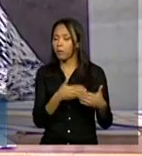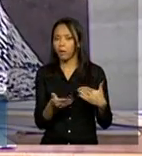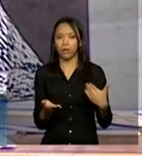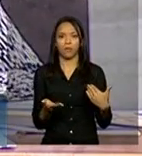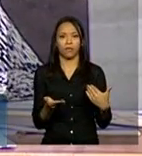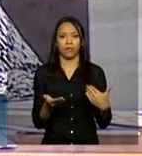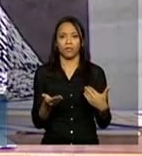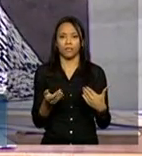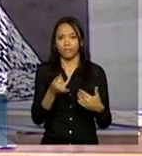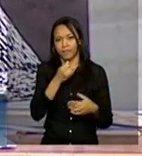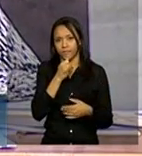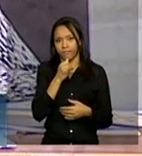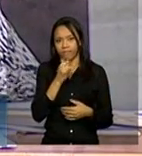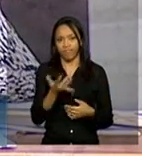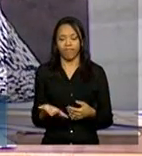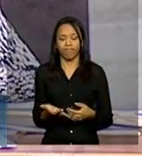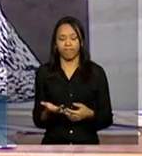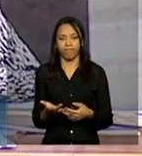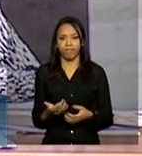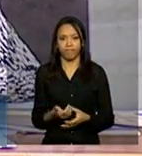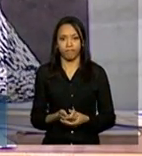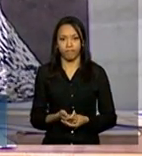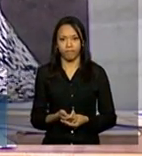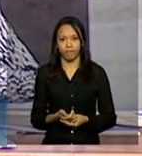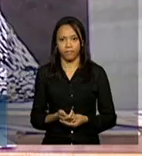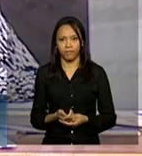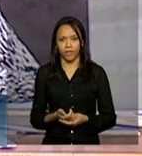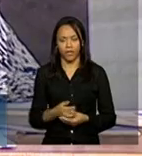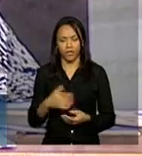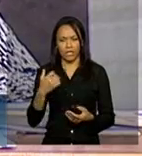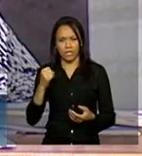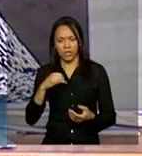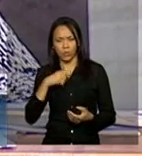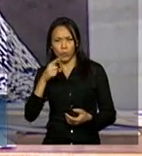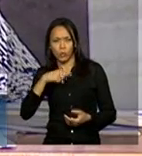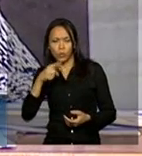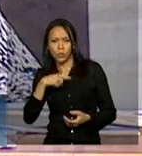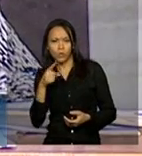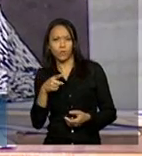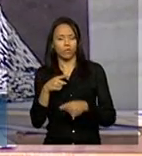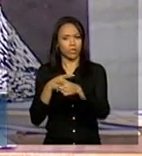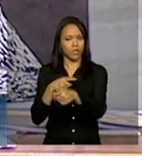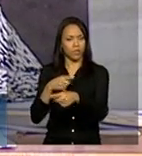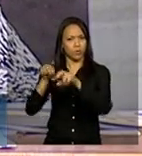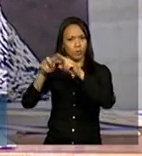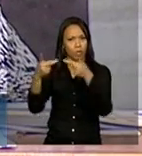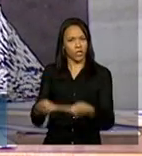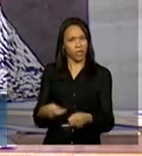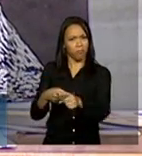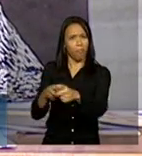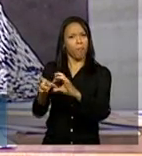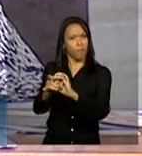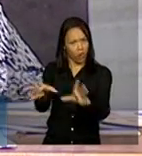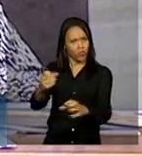tipo de dúvida a respeito dos projetos deve